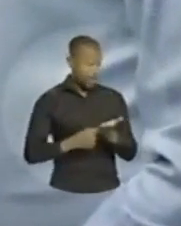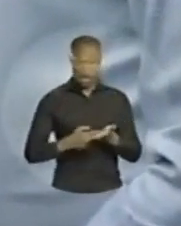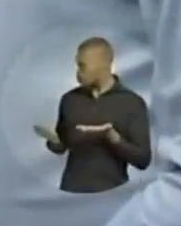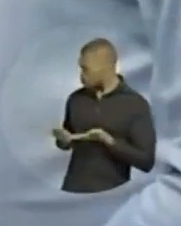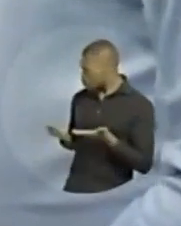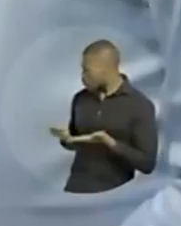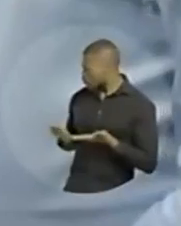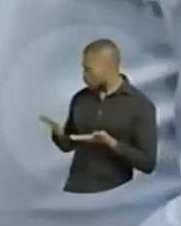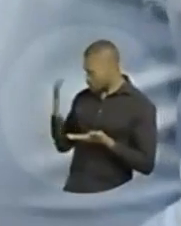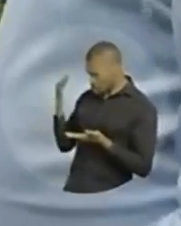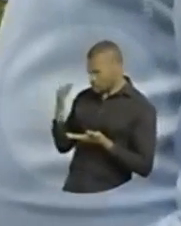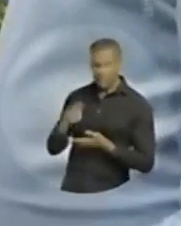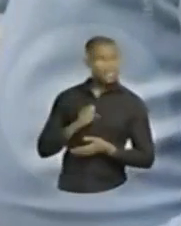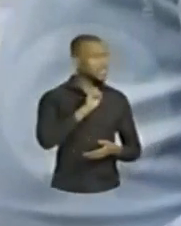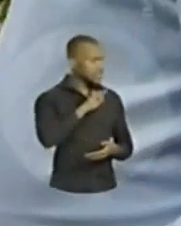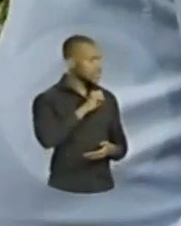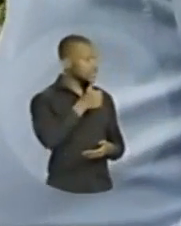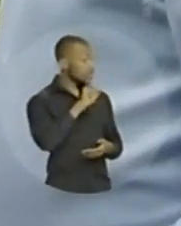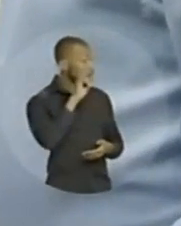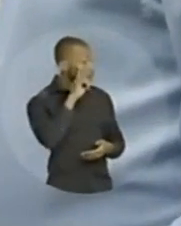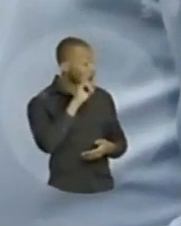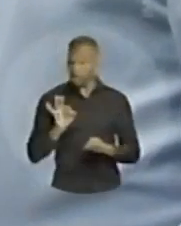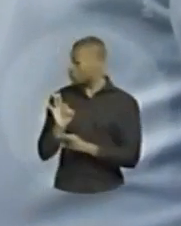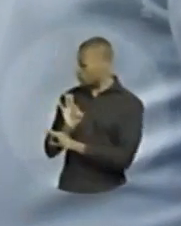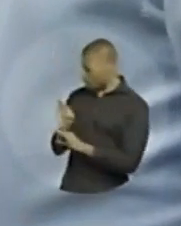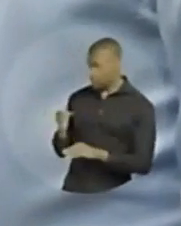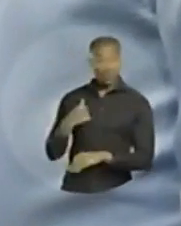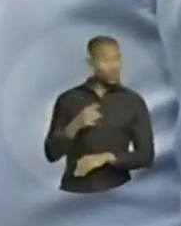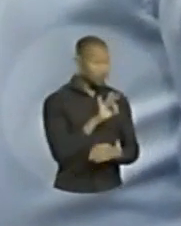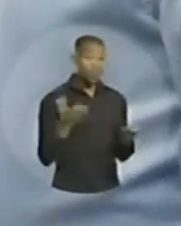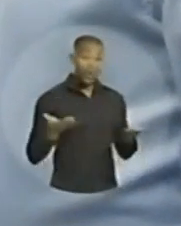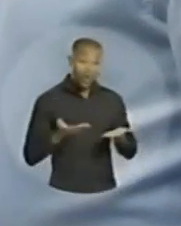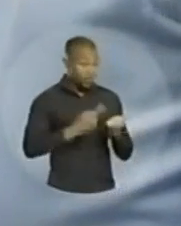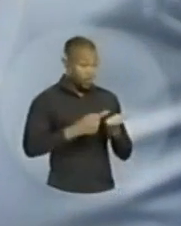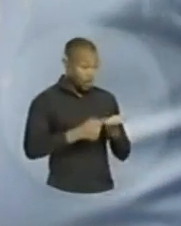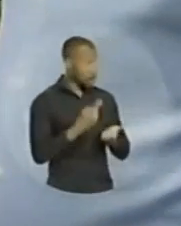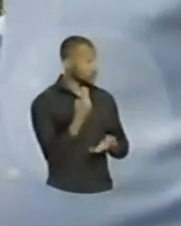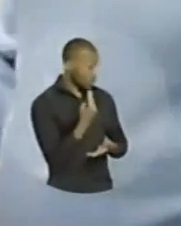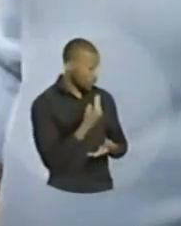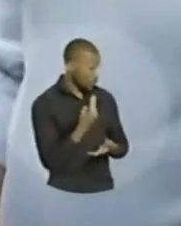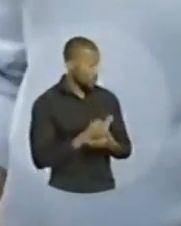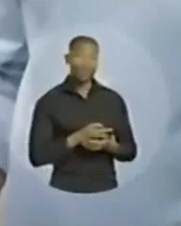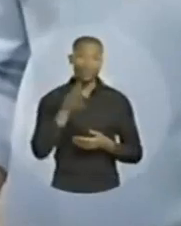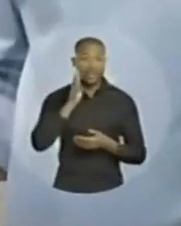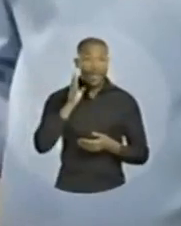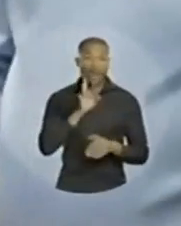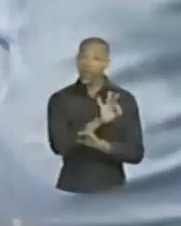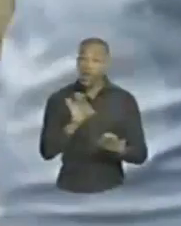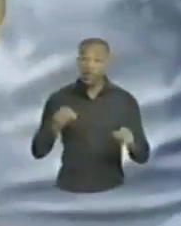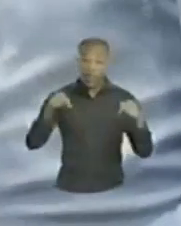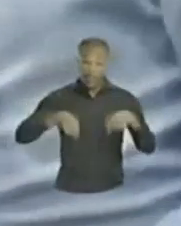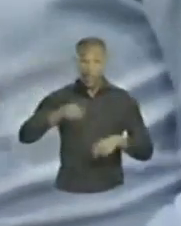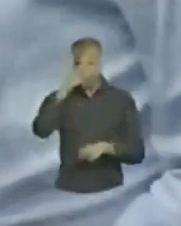Mas hoje? Não. Ah, já fez antes? É, já faz 10 dias. E ficou ótimo? Ótimo. Agora já vai marcar para fazer a segunda. Tá vendo que legal? Tá